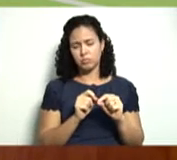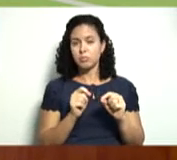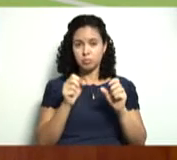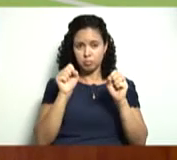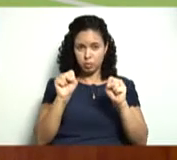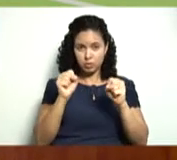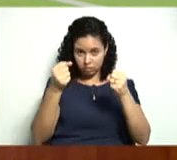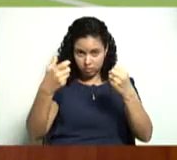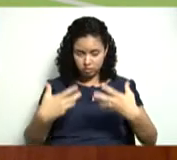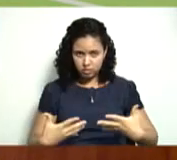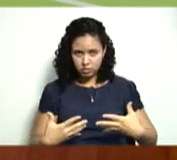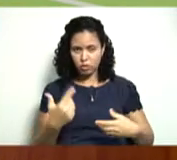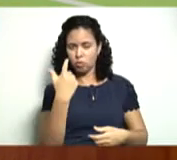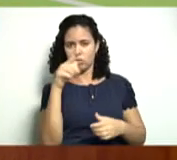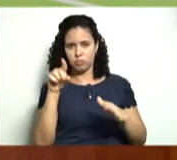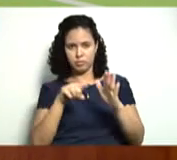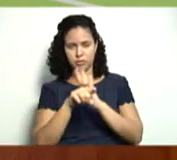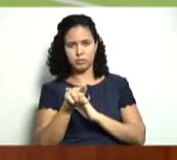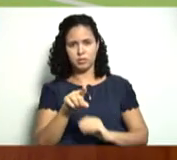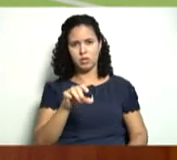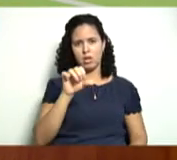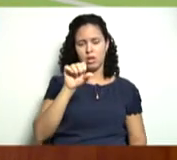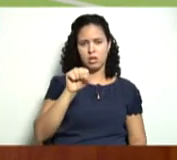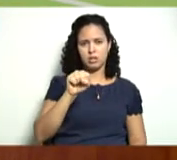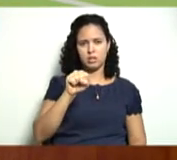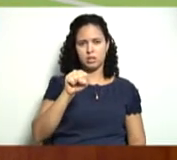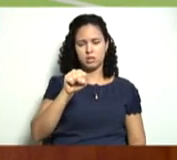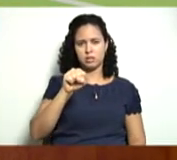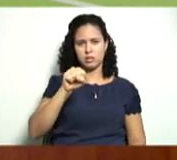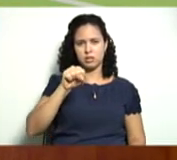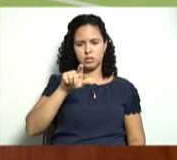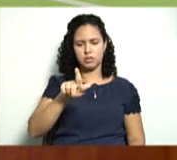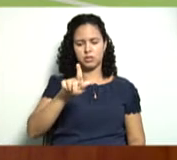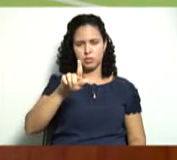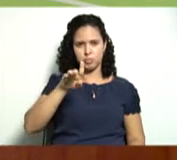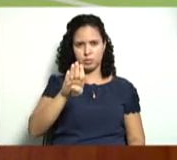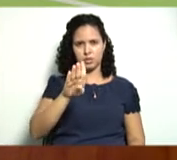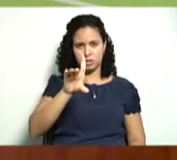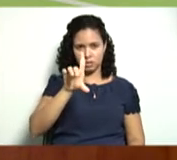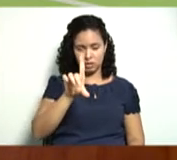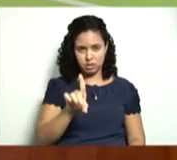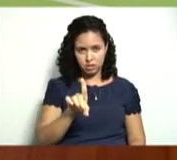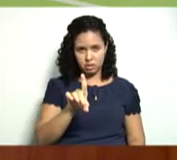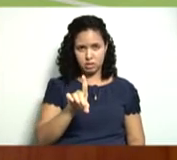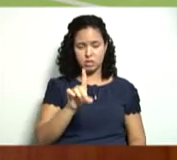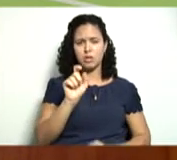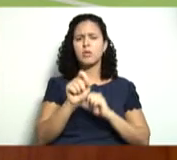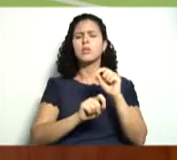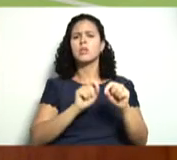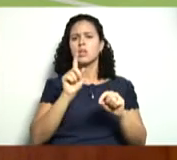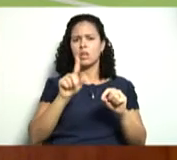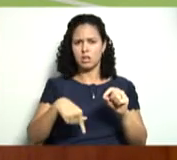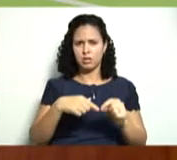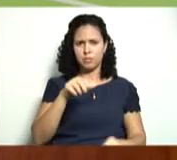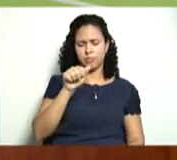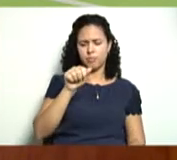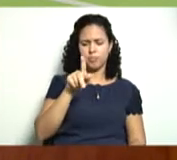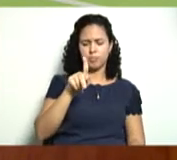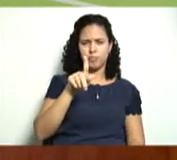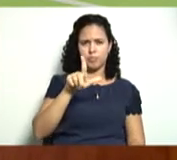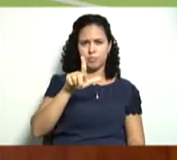pergunta aqui que é sgbd um aplicativo então é vou falar sobre a primeira taag h